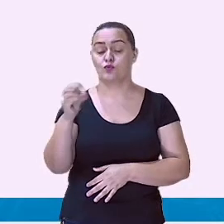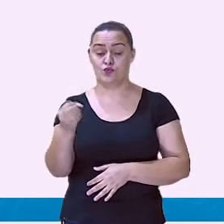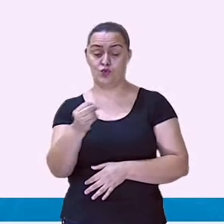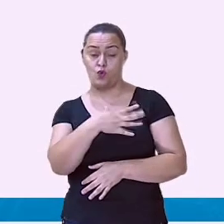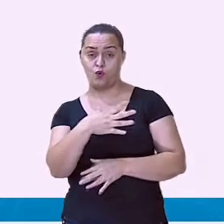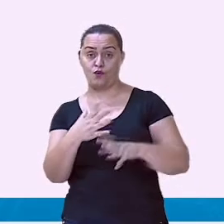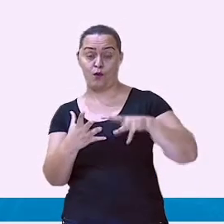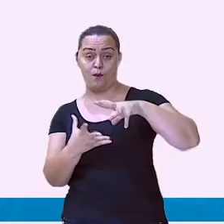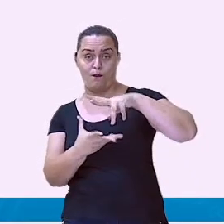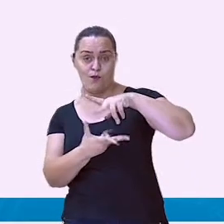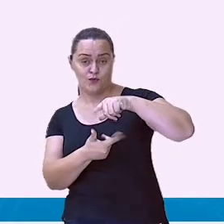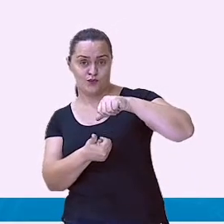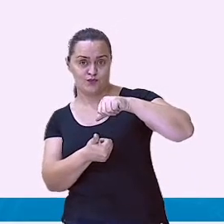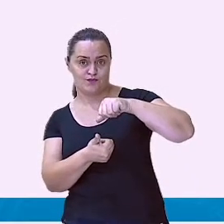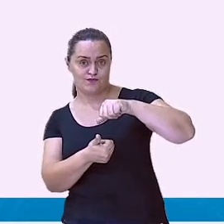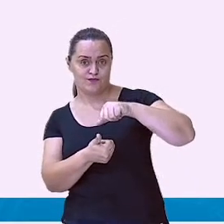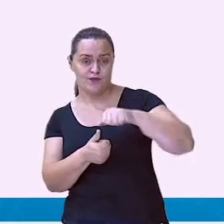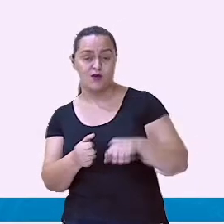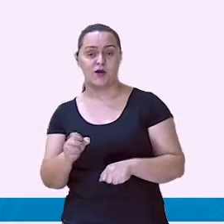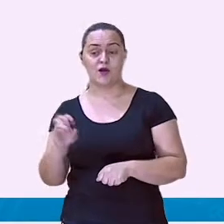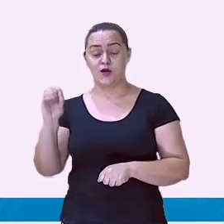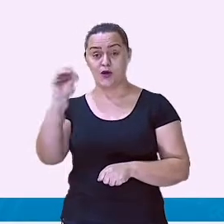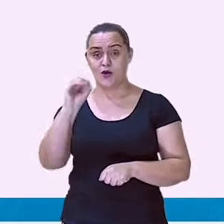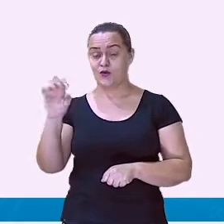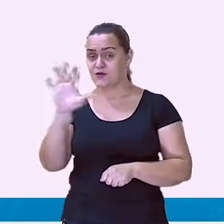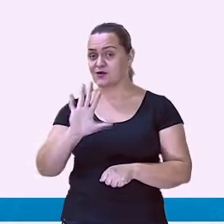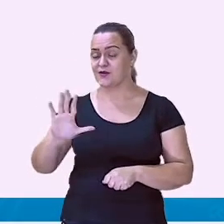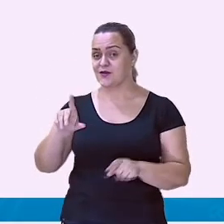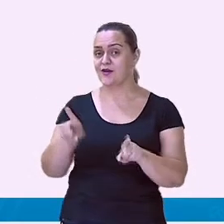a Oceania, Novíssimo Mundo.